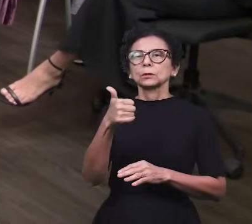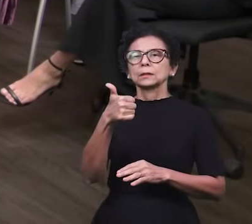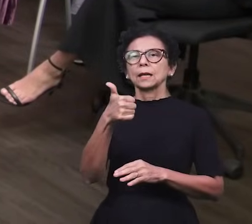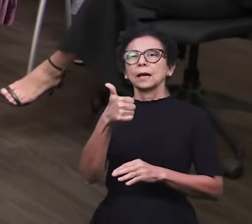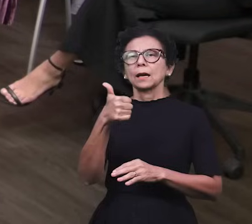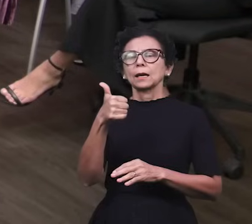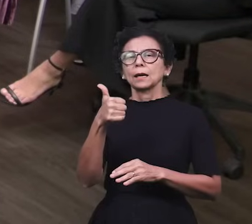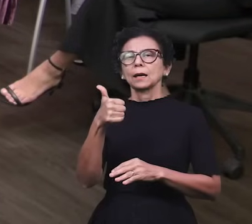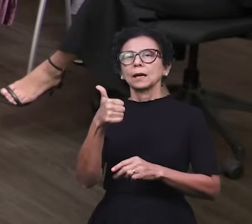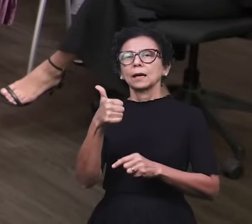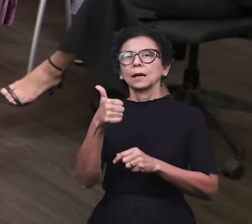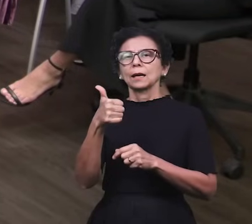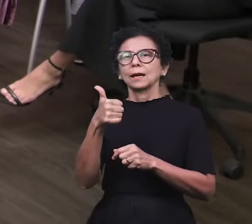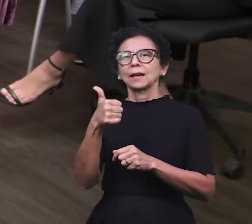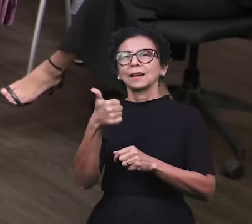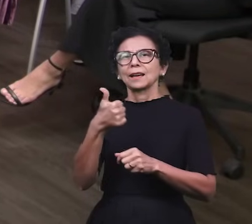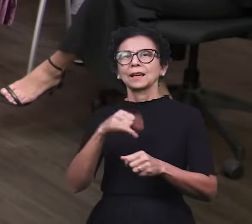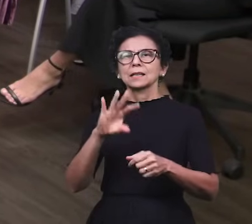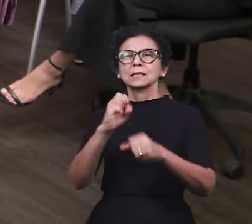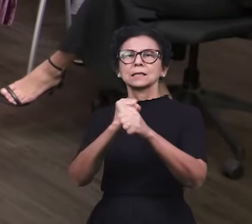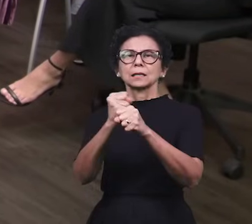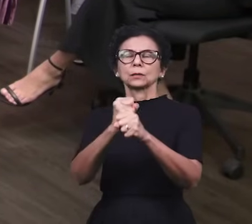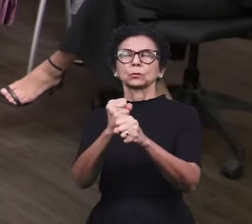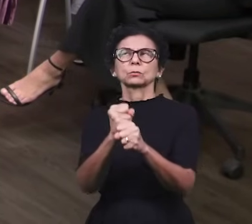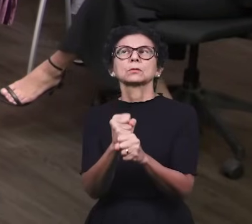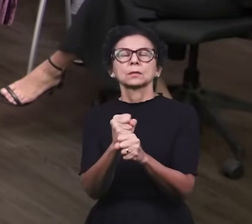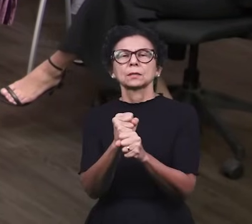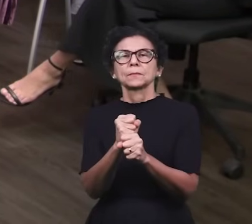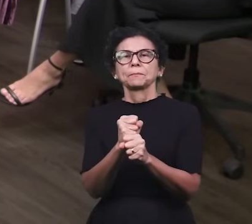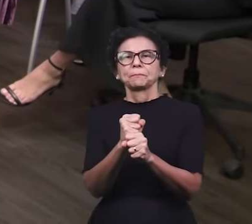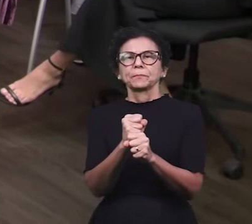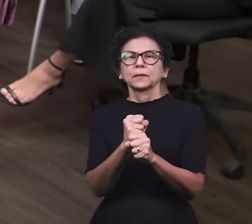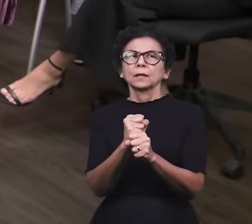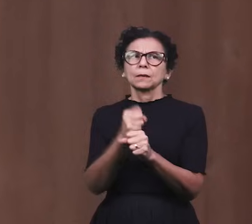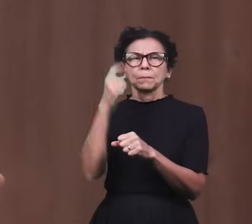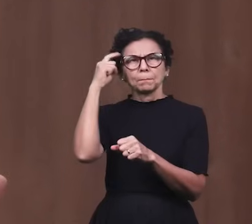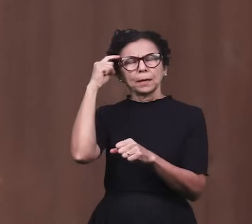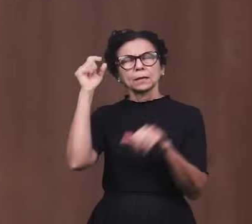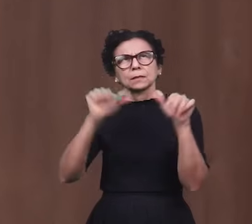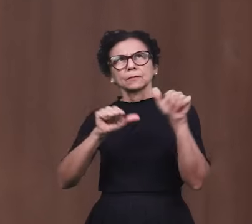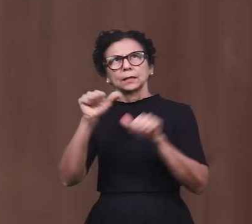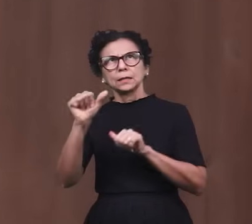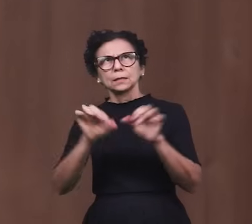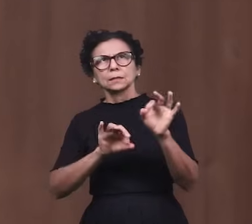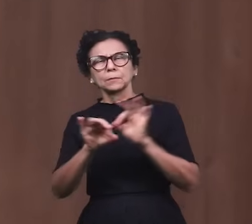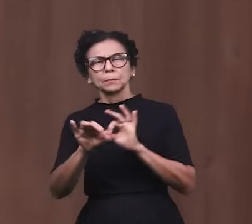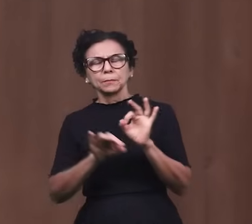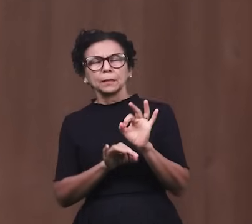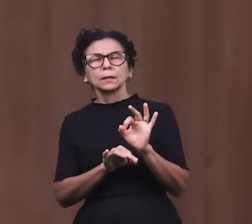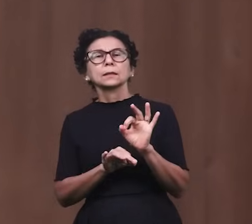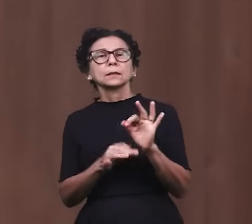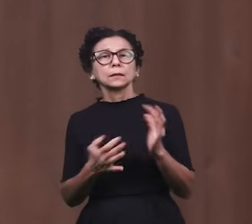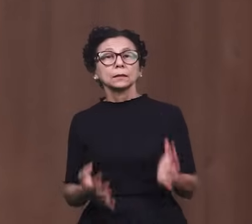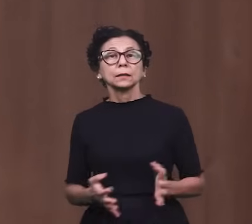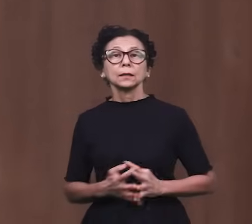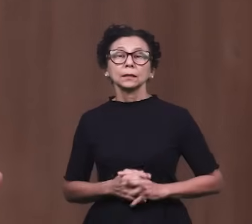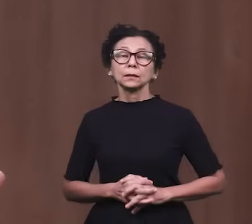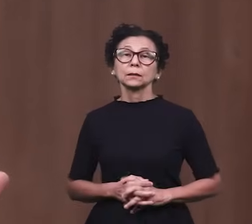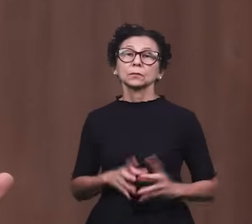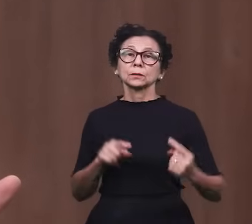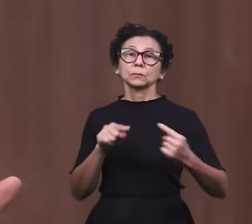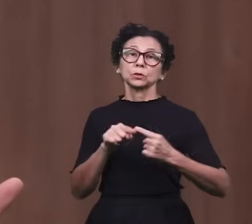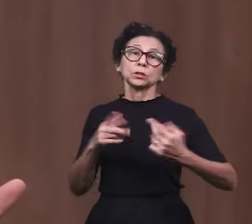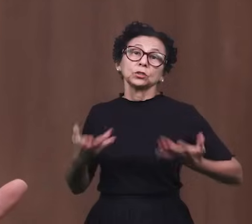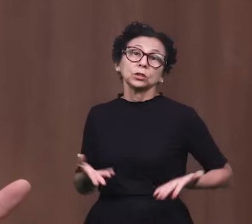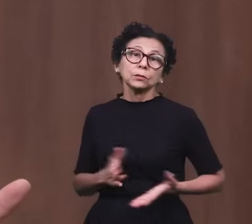anos, às vezes já está namorando, já está noivo, já começa a poupar para esse objetivo, já começa a direcionar investimentos para esse objetivo, para que você não